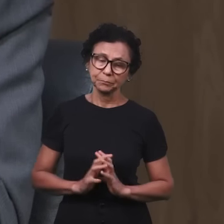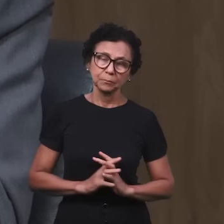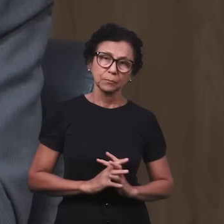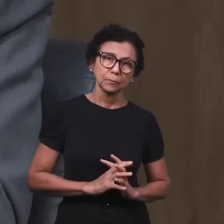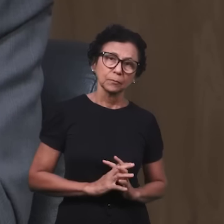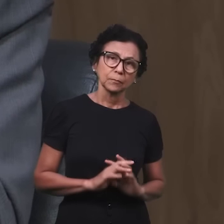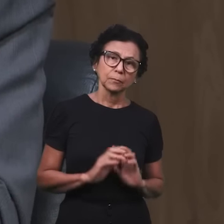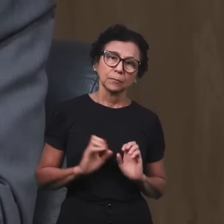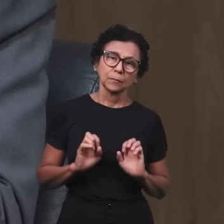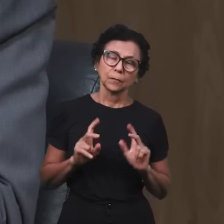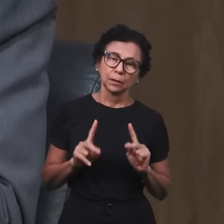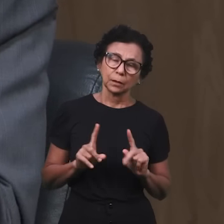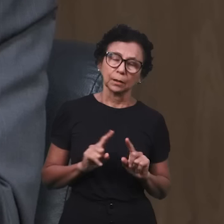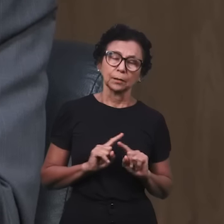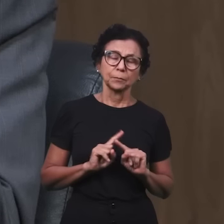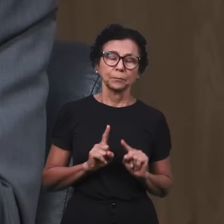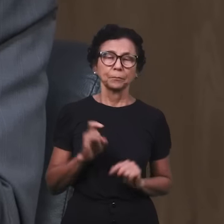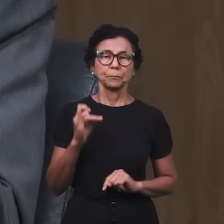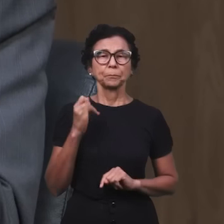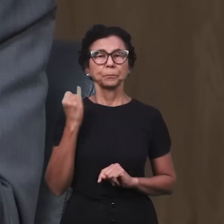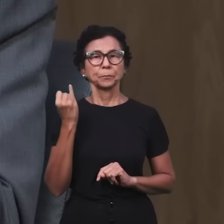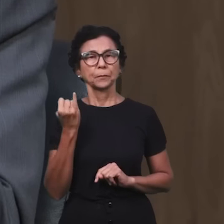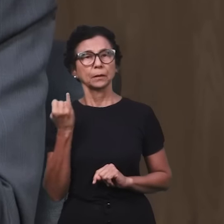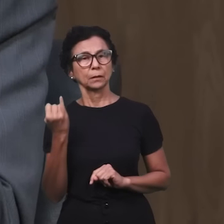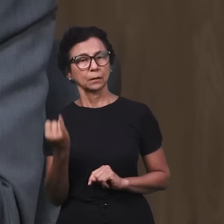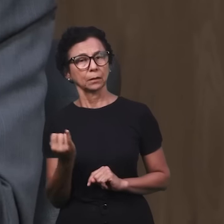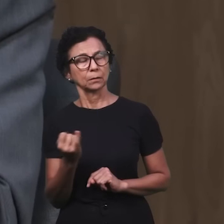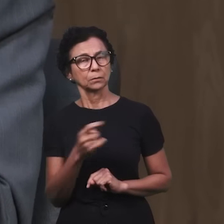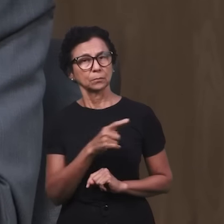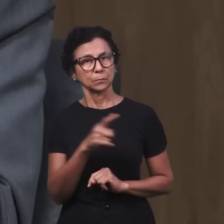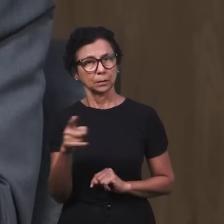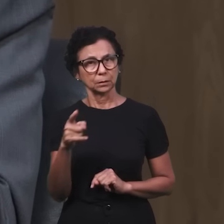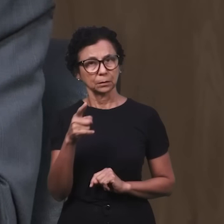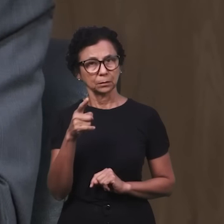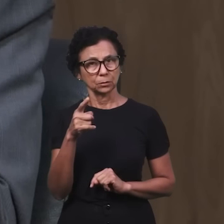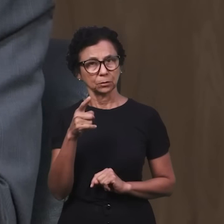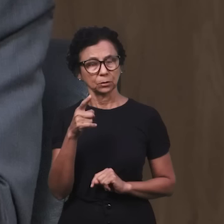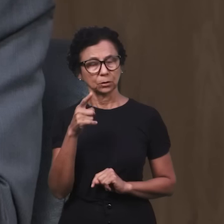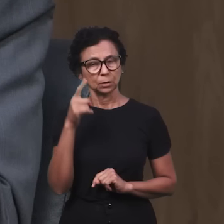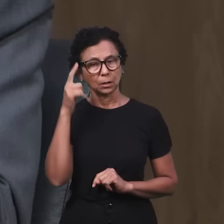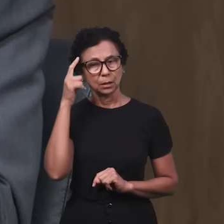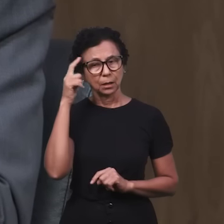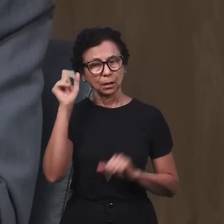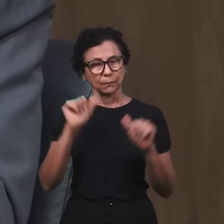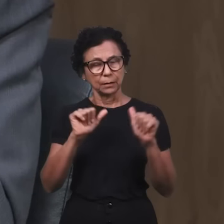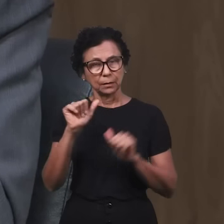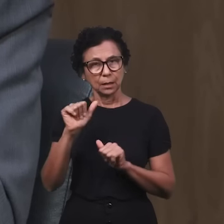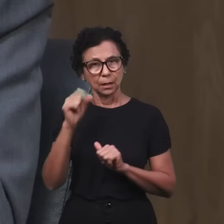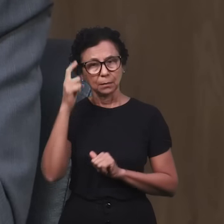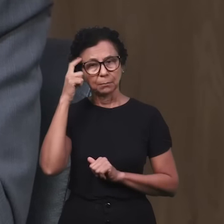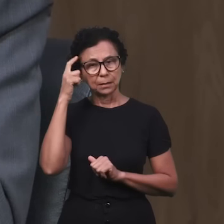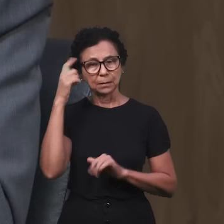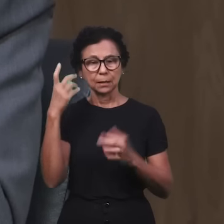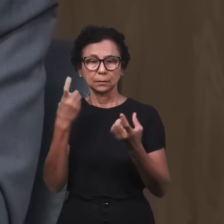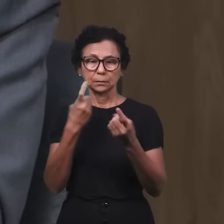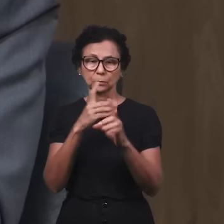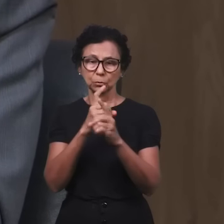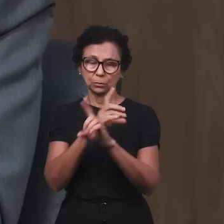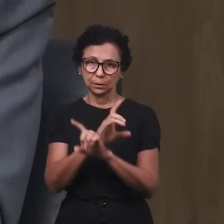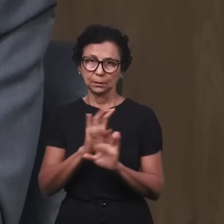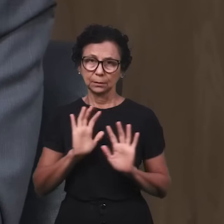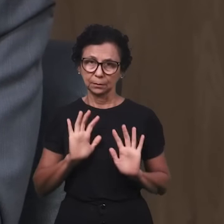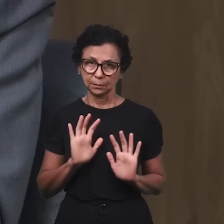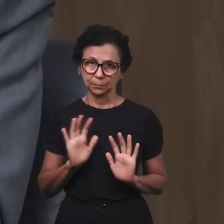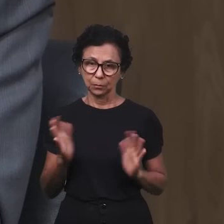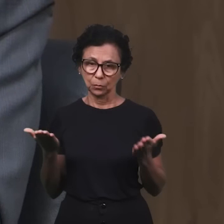um ponto importante para refletir na doutrina nossa. Quando